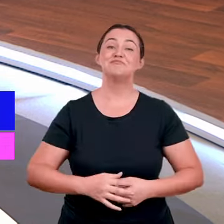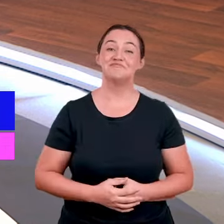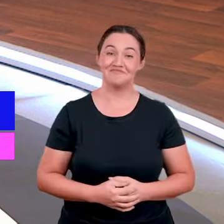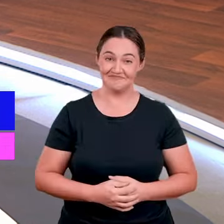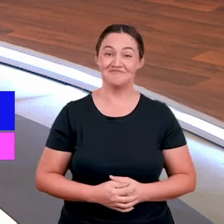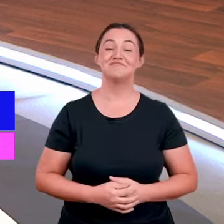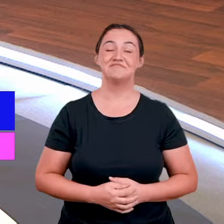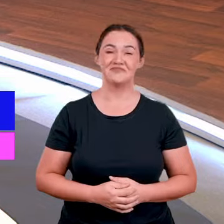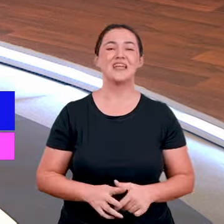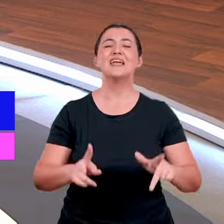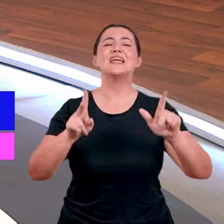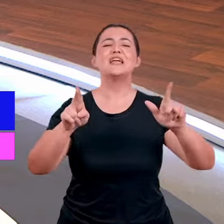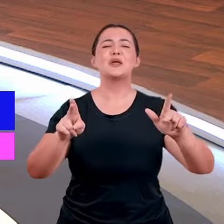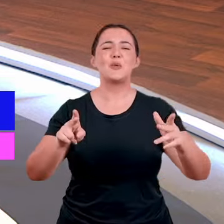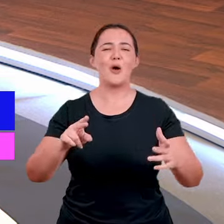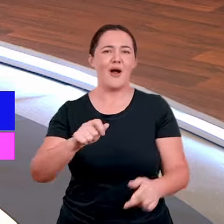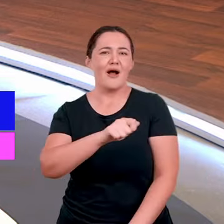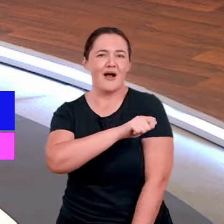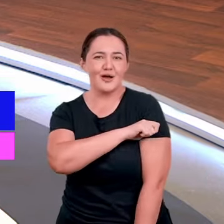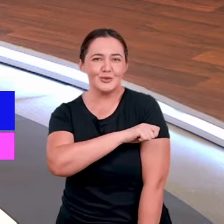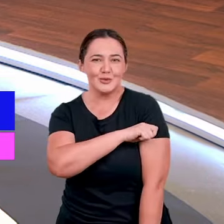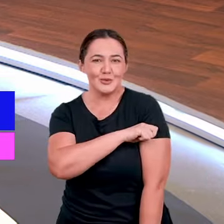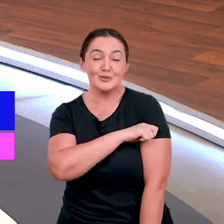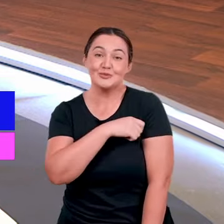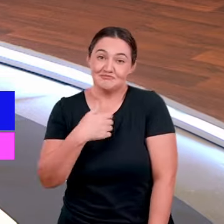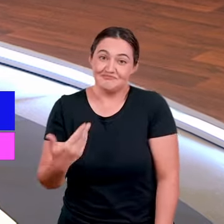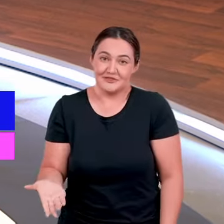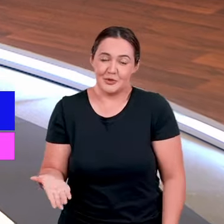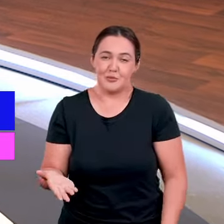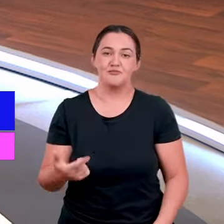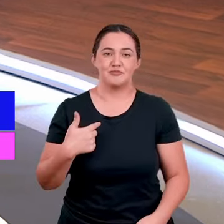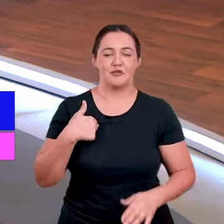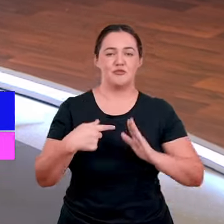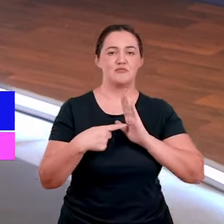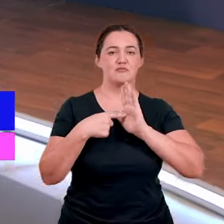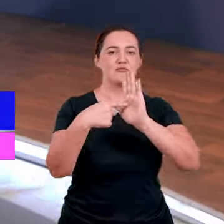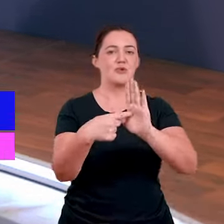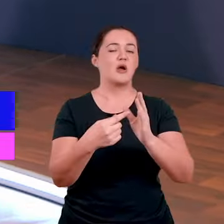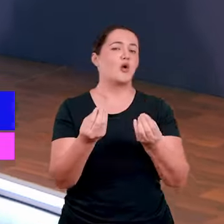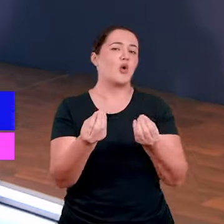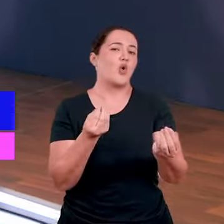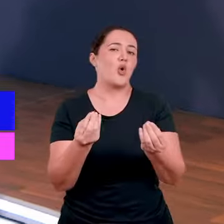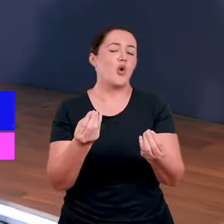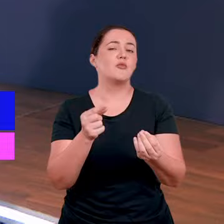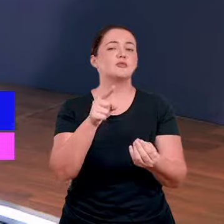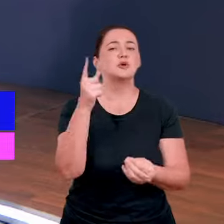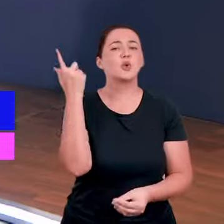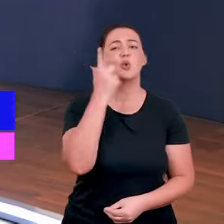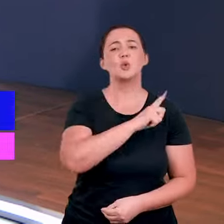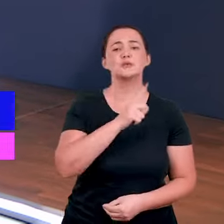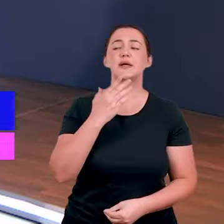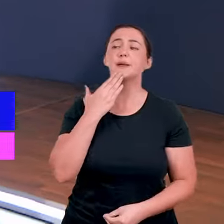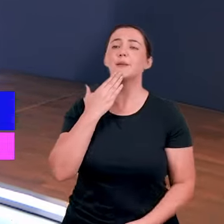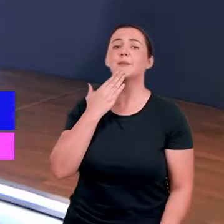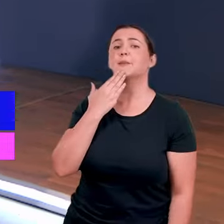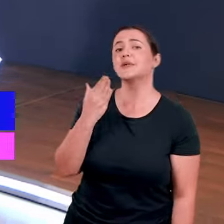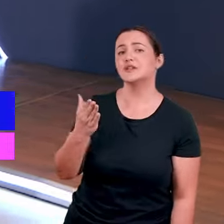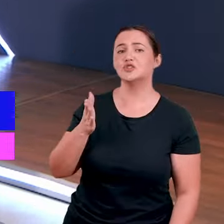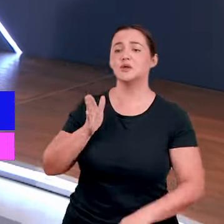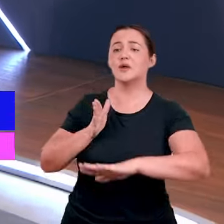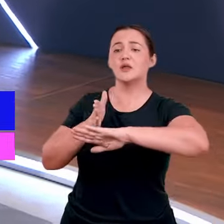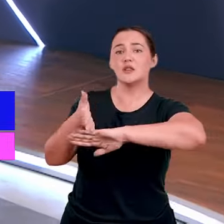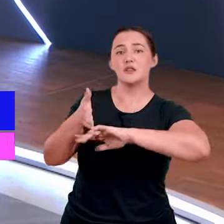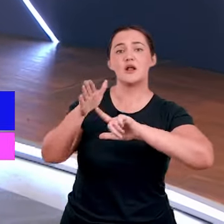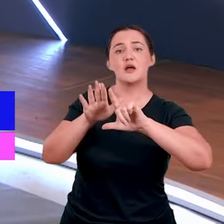da maior e melhor escola bíblica do mundo, a escola aqui da Novo Tempo. Eu vou te mostrar o que você tem que fazer exatamente